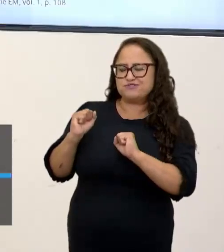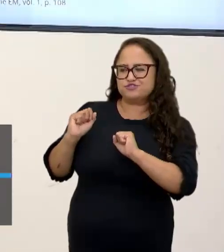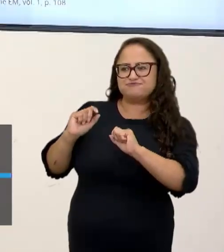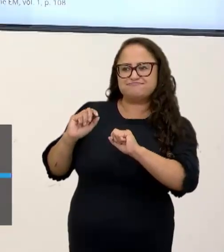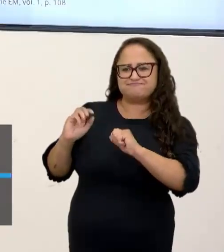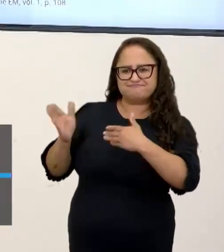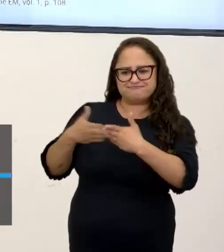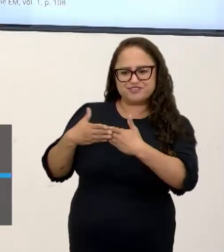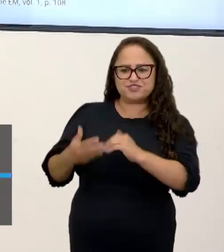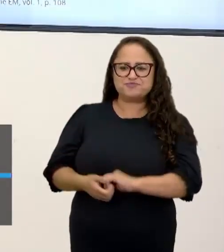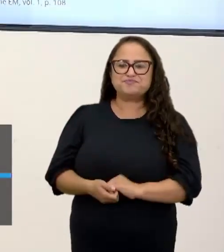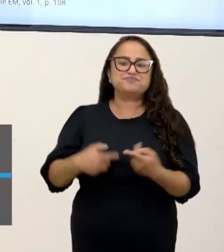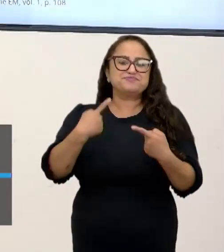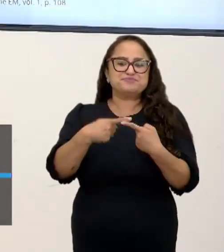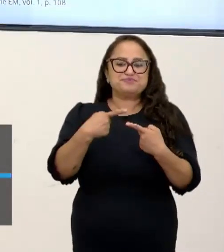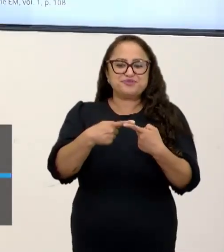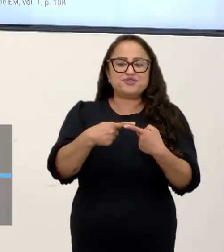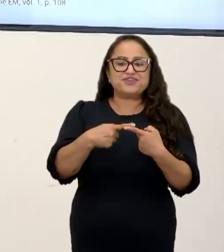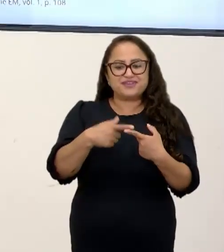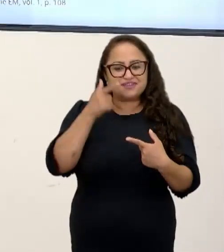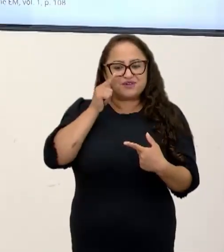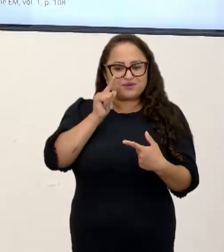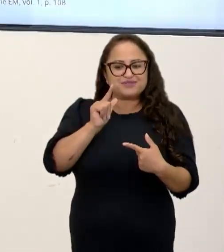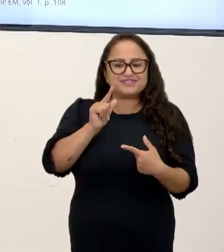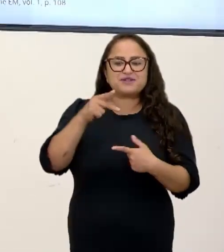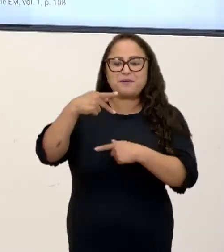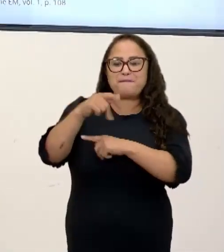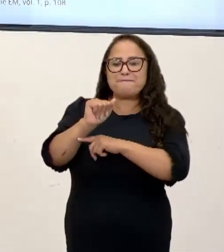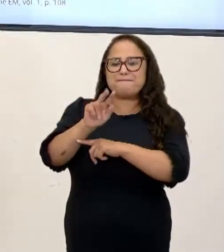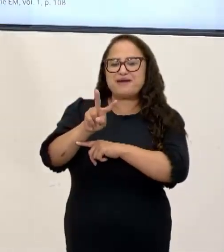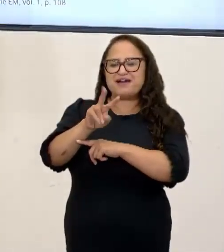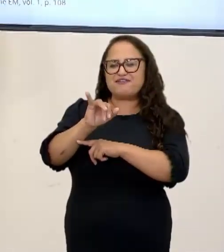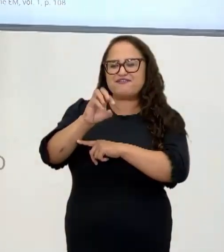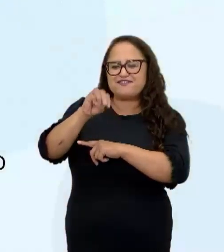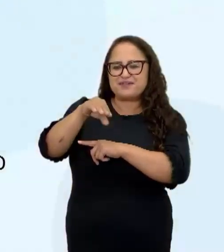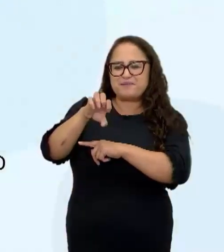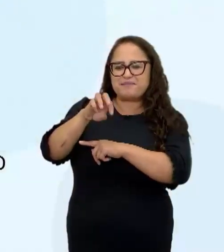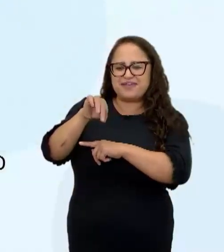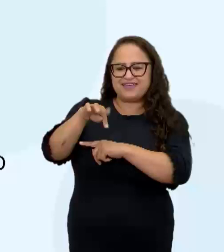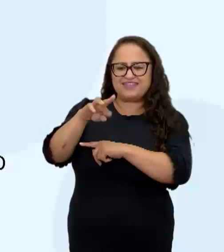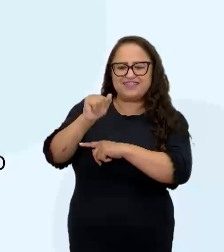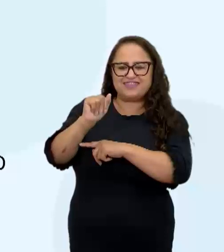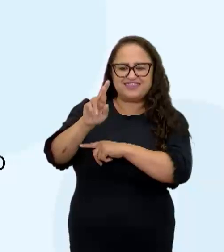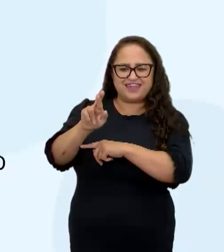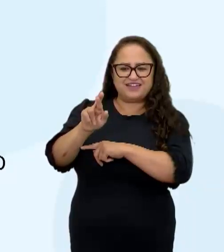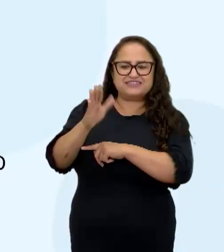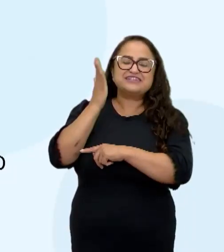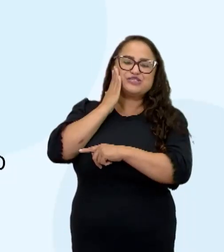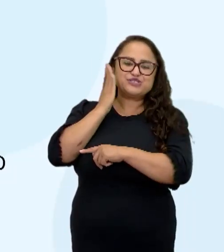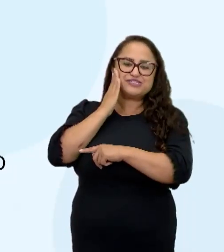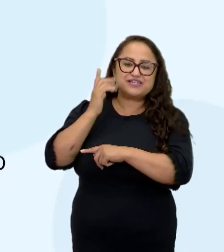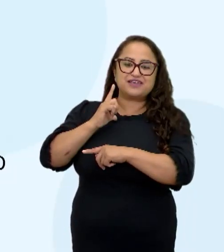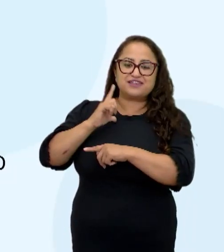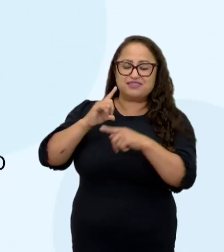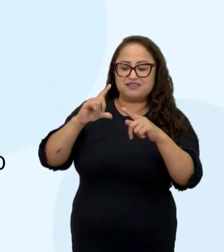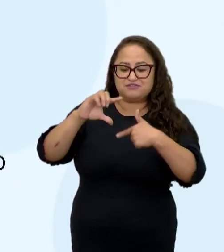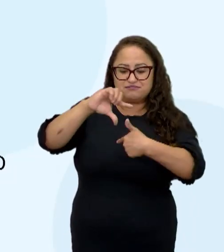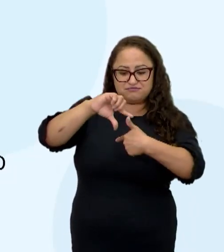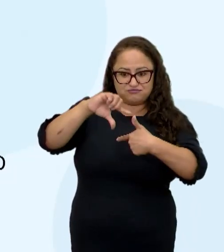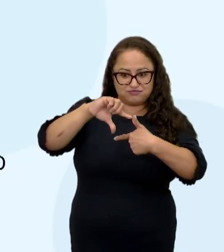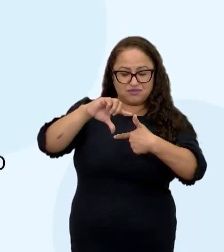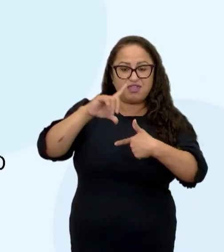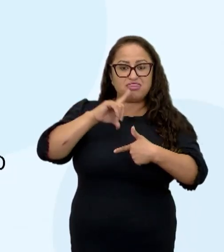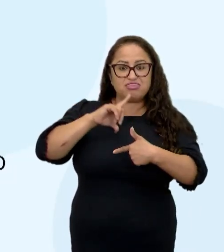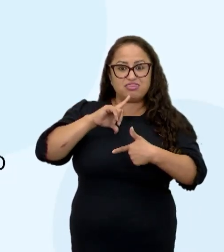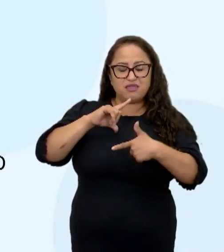aqui, por que eu sei que dá para pavimentar? Ó, palavra difícil. Com quadrados. Eu sei que lá dentro do quadrado tem um ângulo de 90 graus,